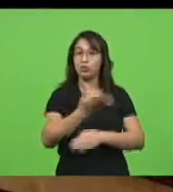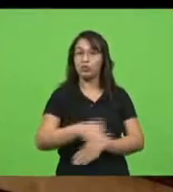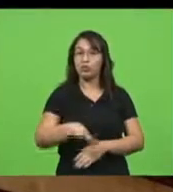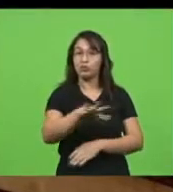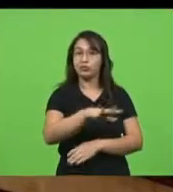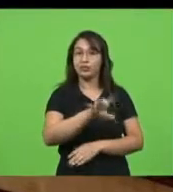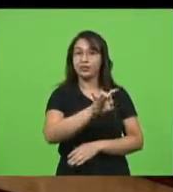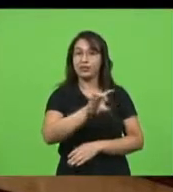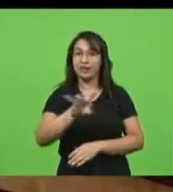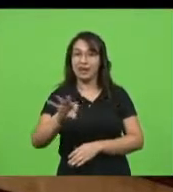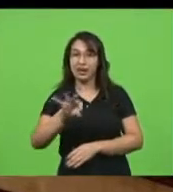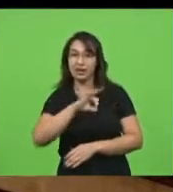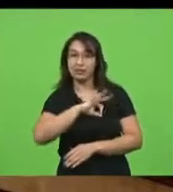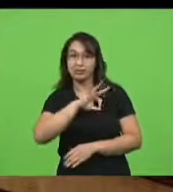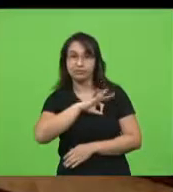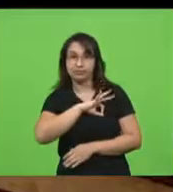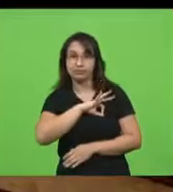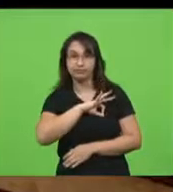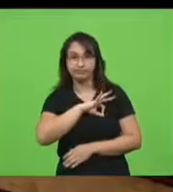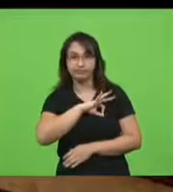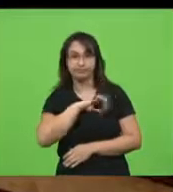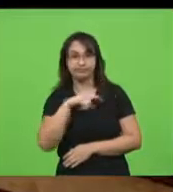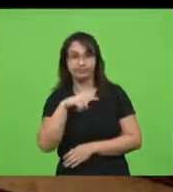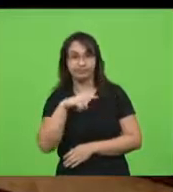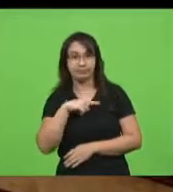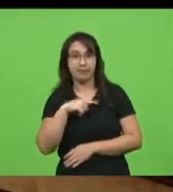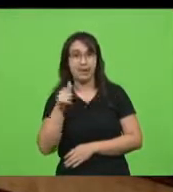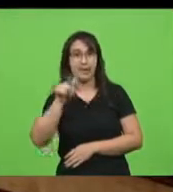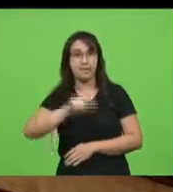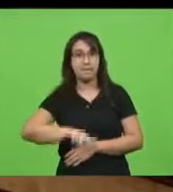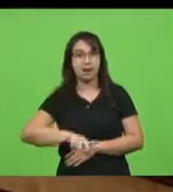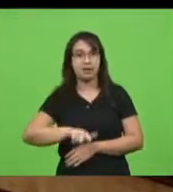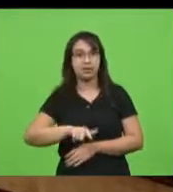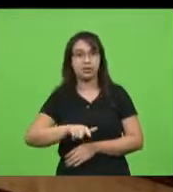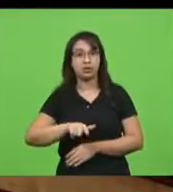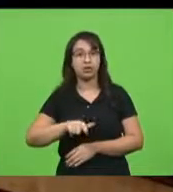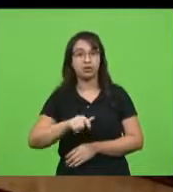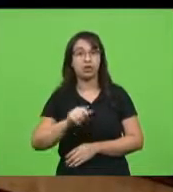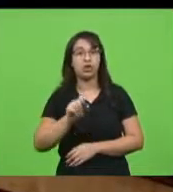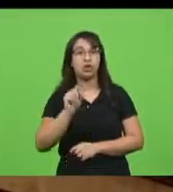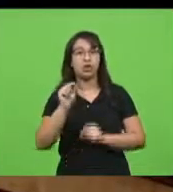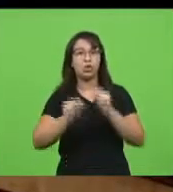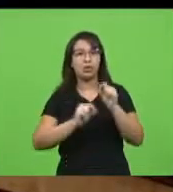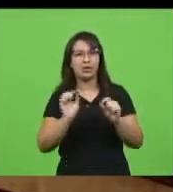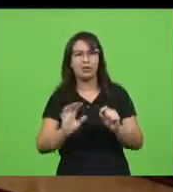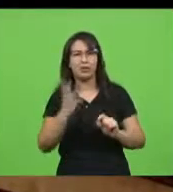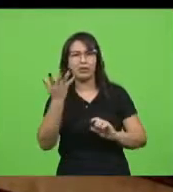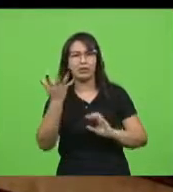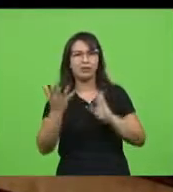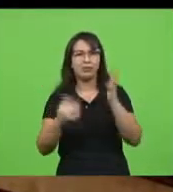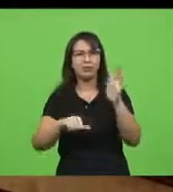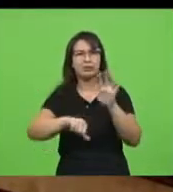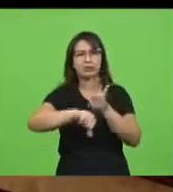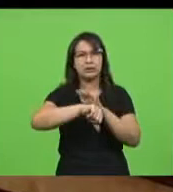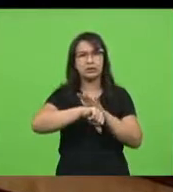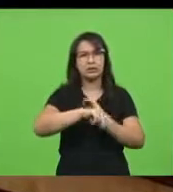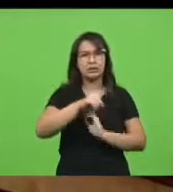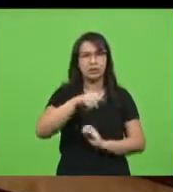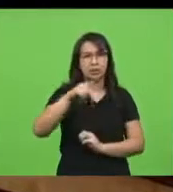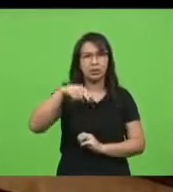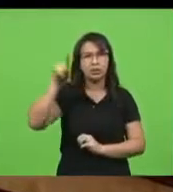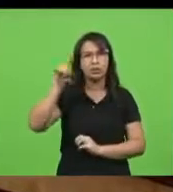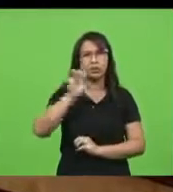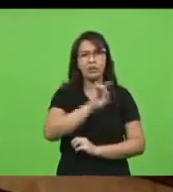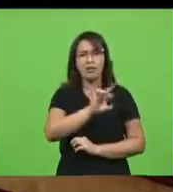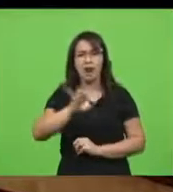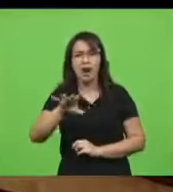também com os índices, né, de criminalidade, de ocorrência de criminalidade em cada